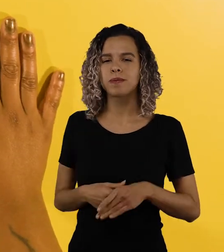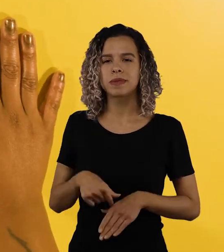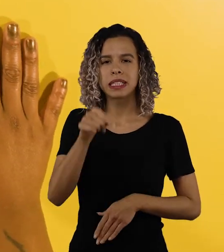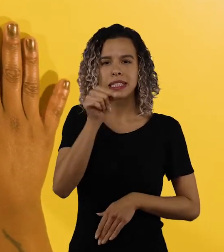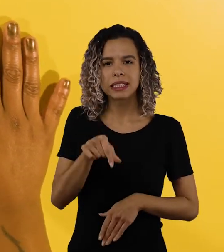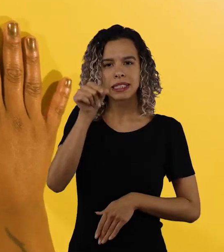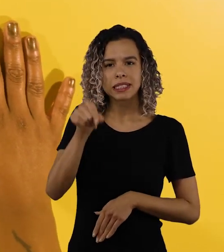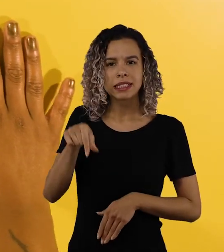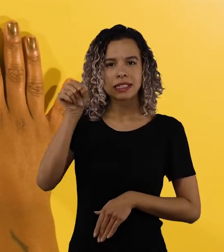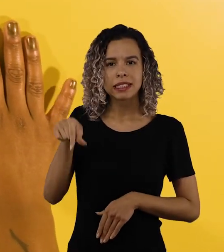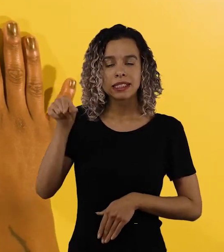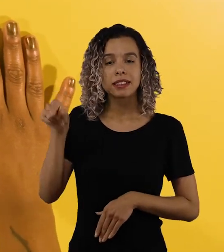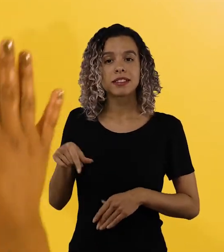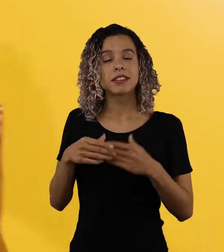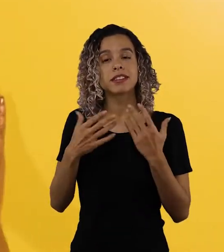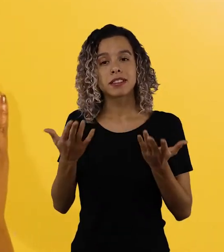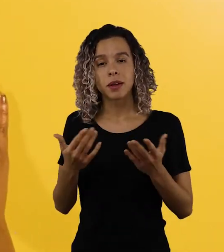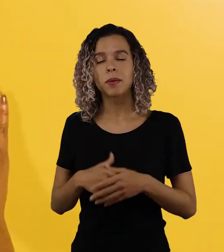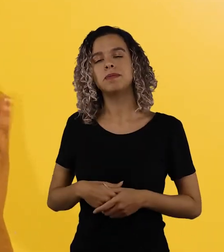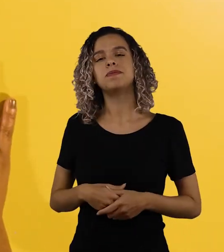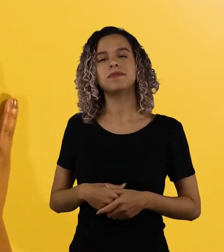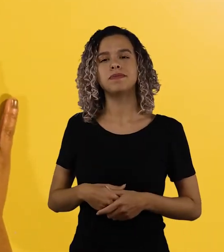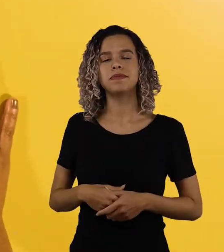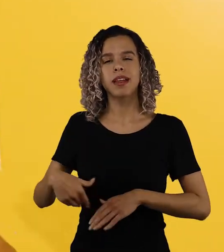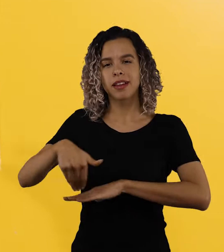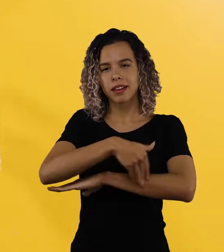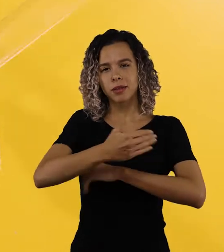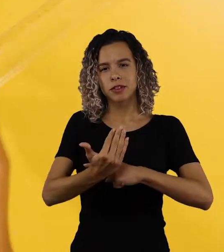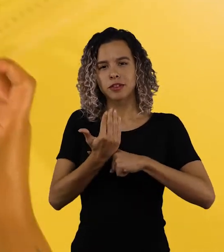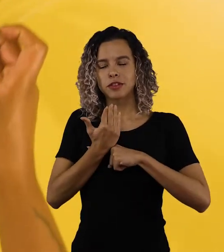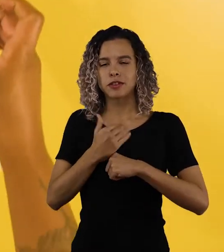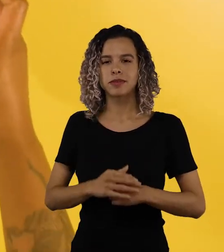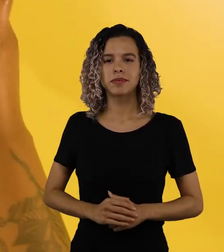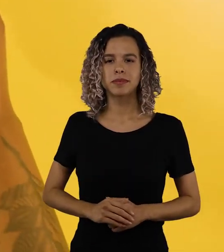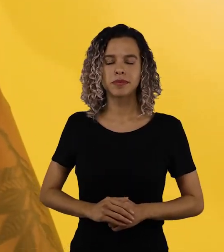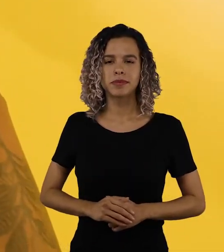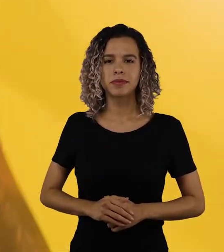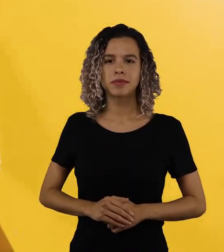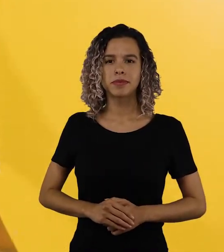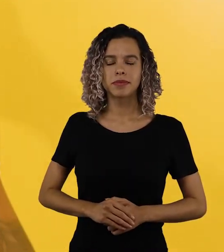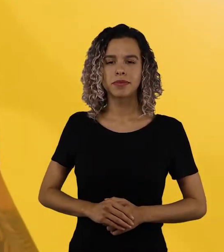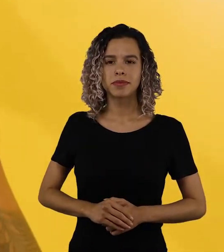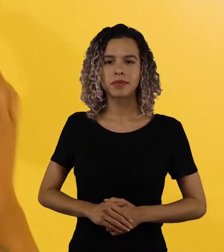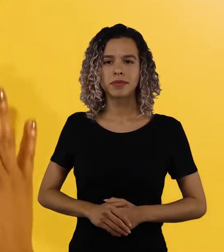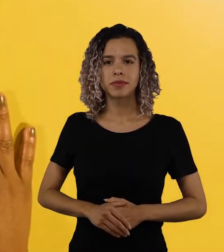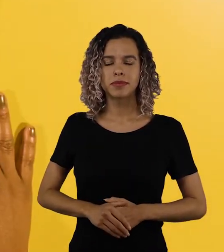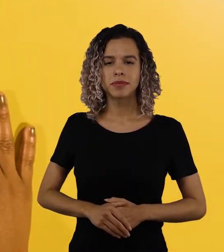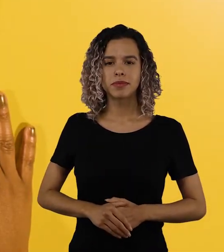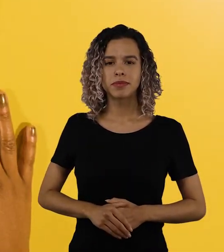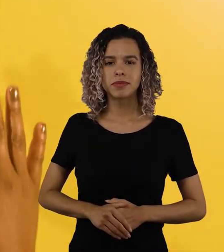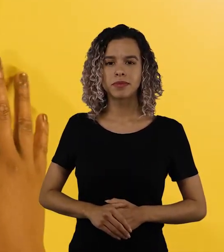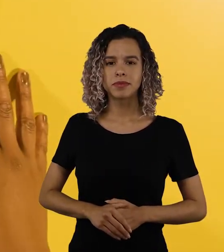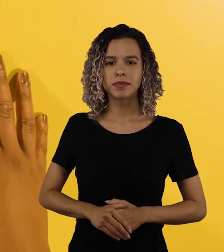estampa, ela vai ser listrada. Então, para auxiliar, nós vamos precisar da régua. Aqui, eu